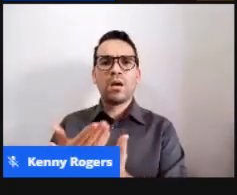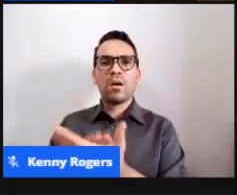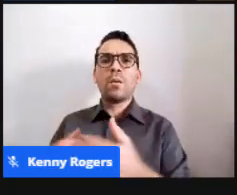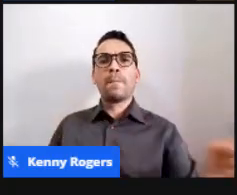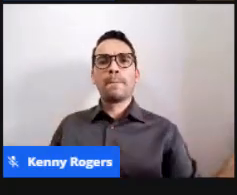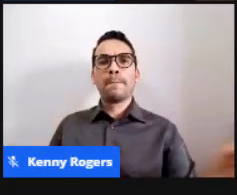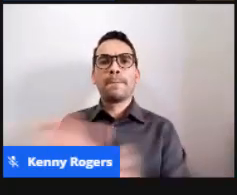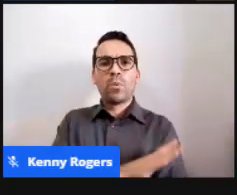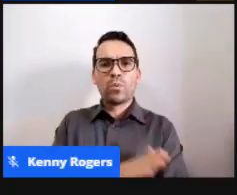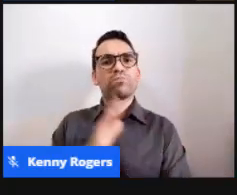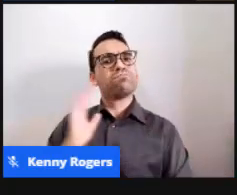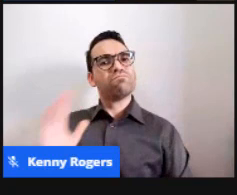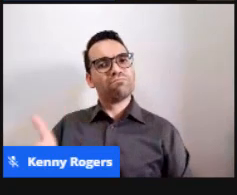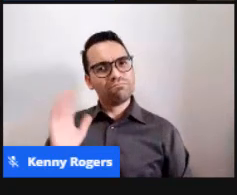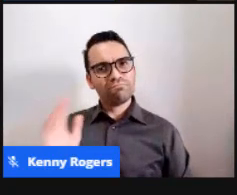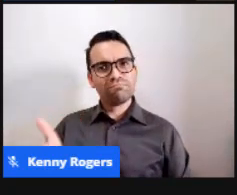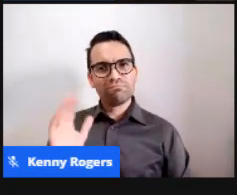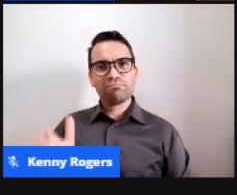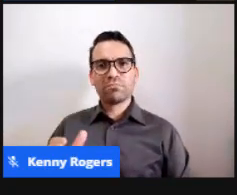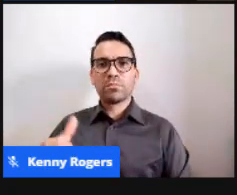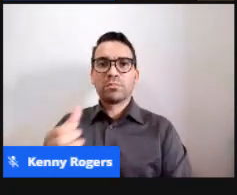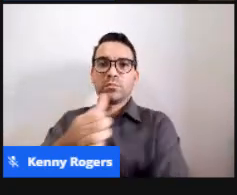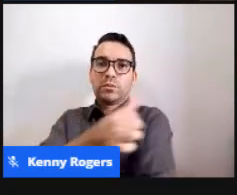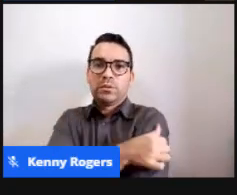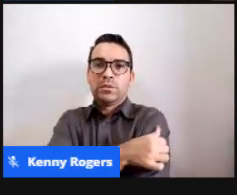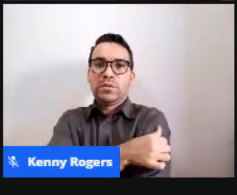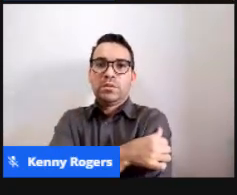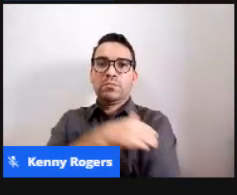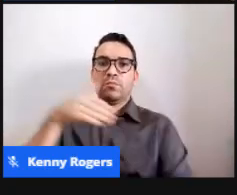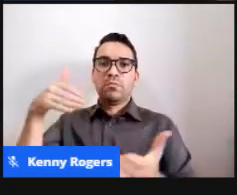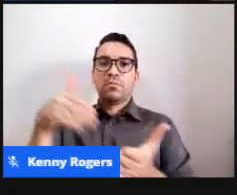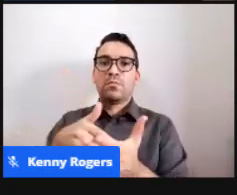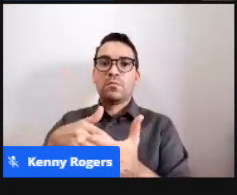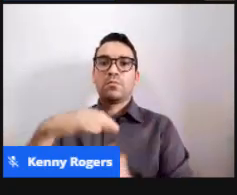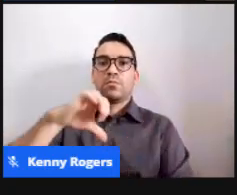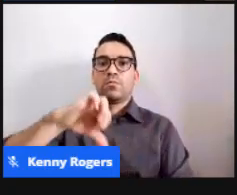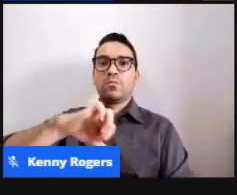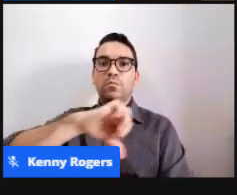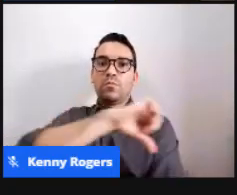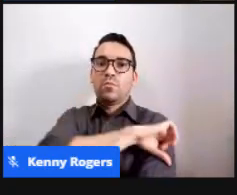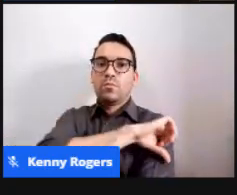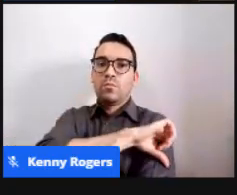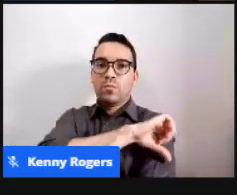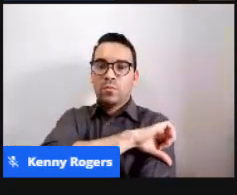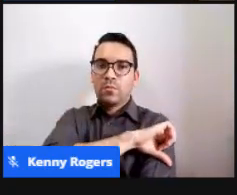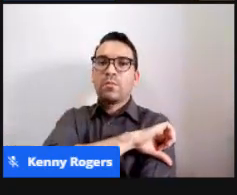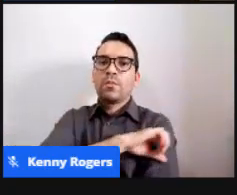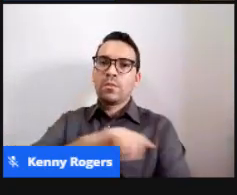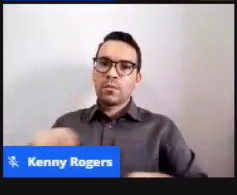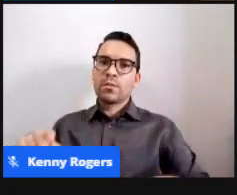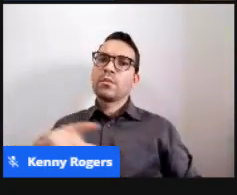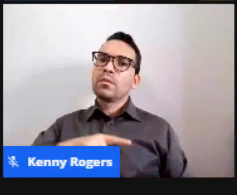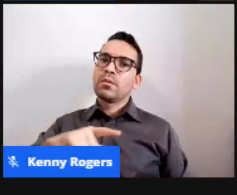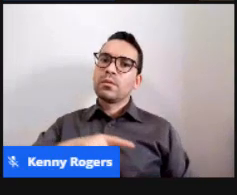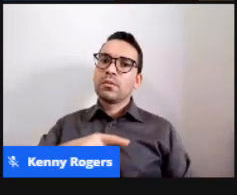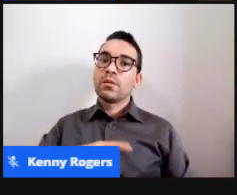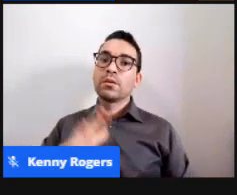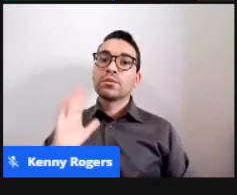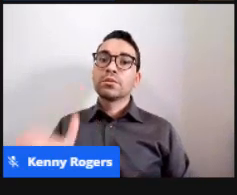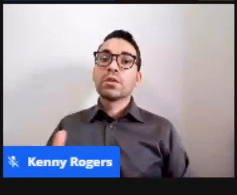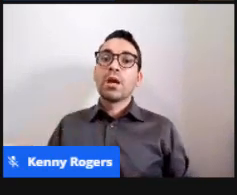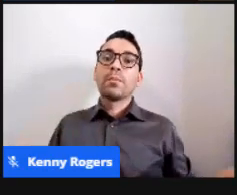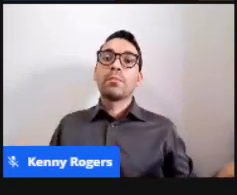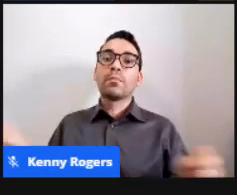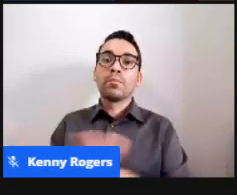nono, tá? Atividades de todos os anos, vocês vão observar isso, essas atividades de todos os anos, observando